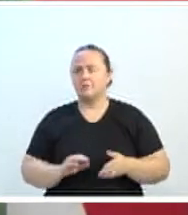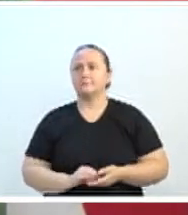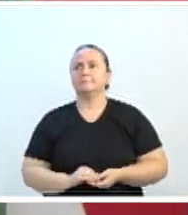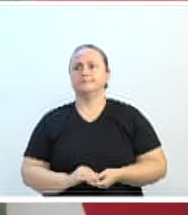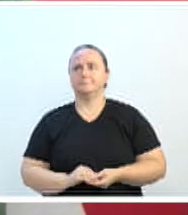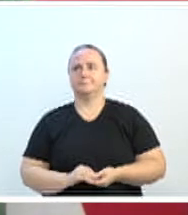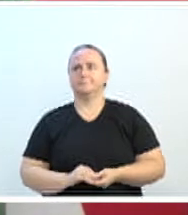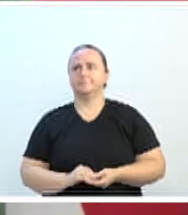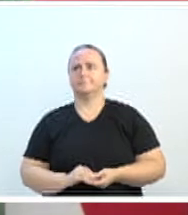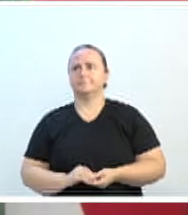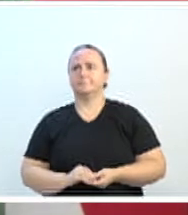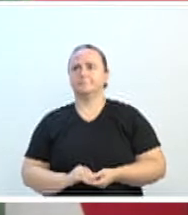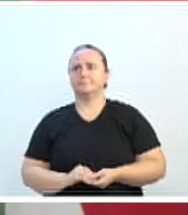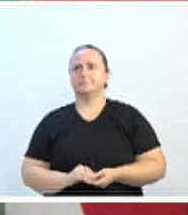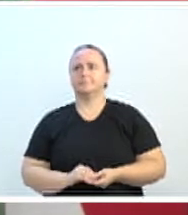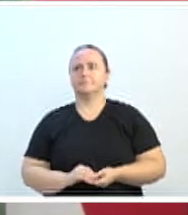Veja.